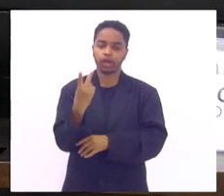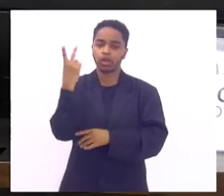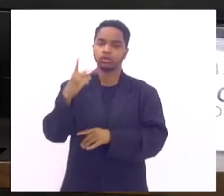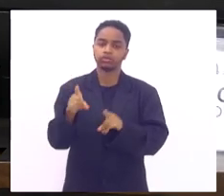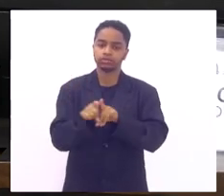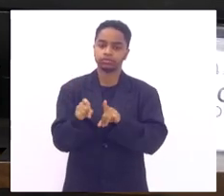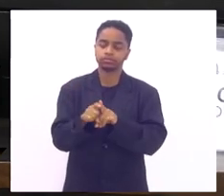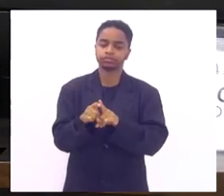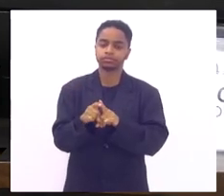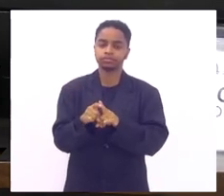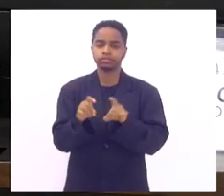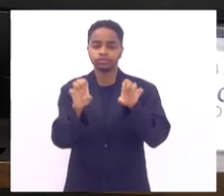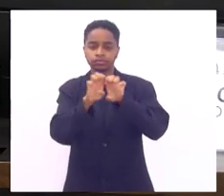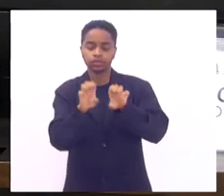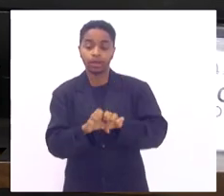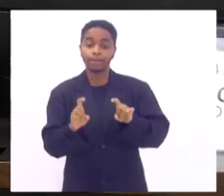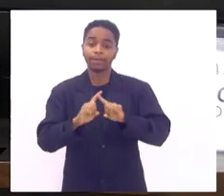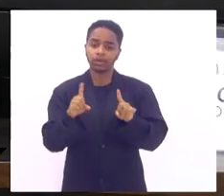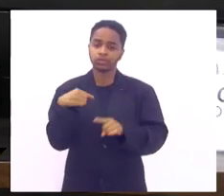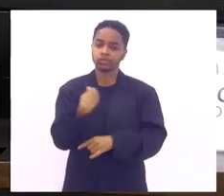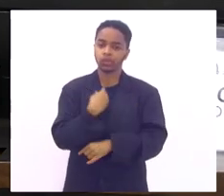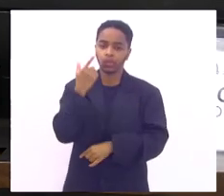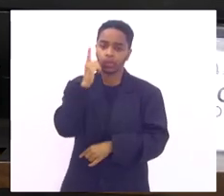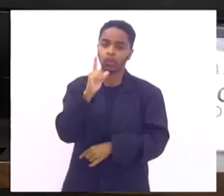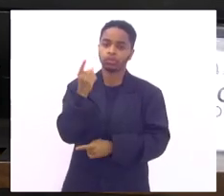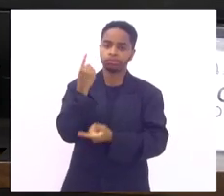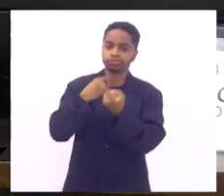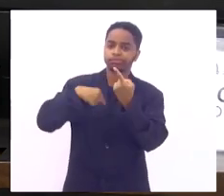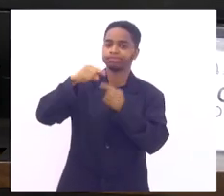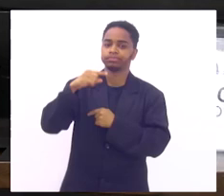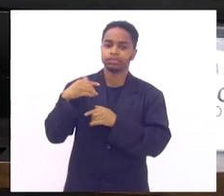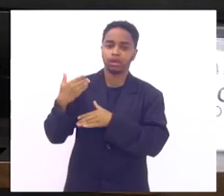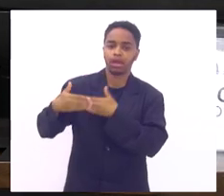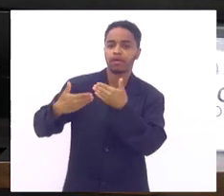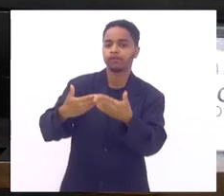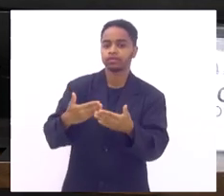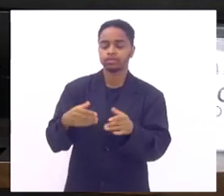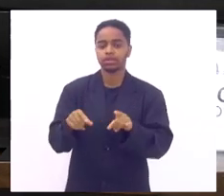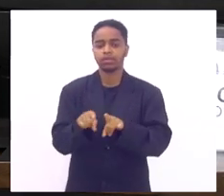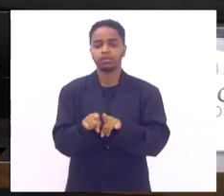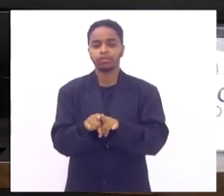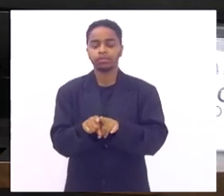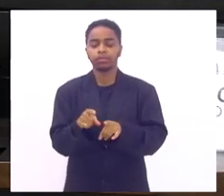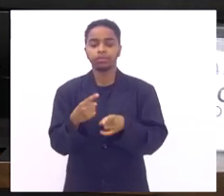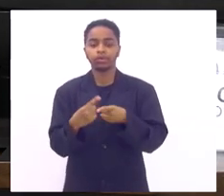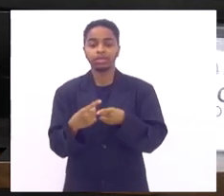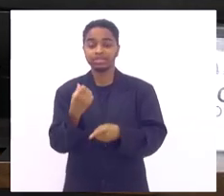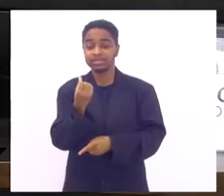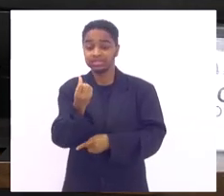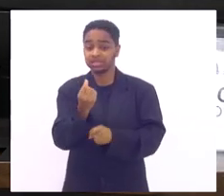mas muito se caminhou, muito se caminhou. Foram 6 anos